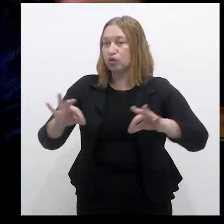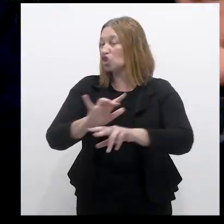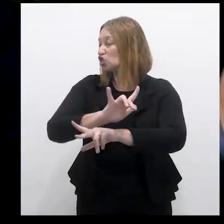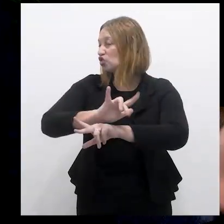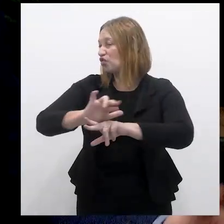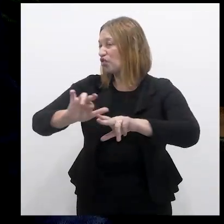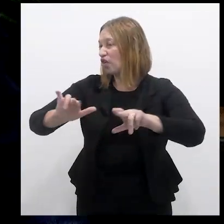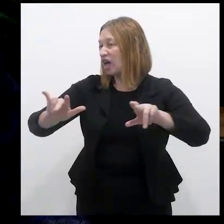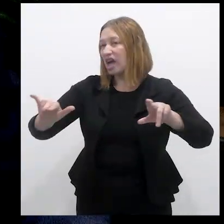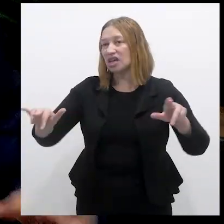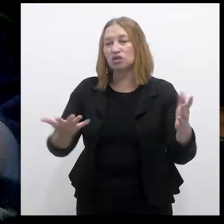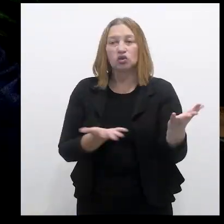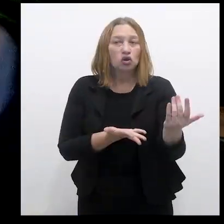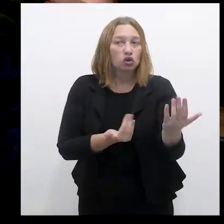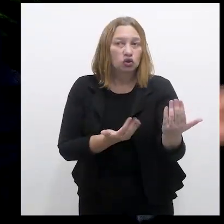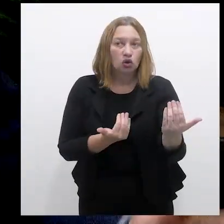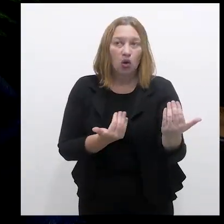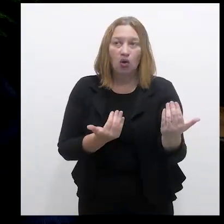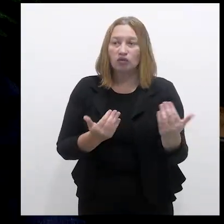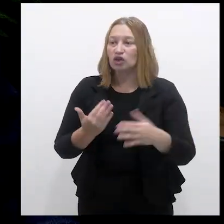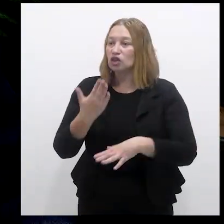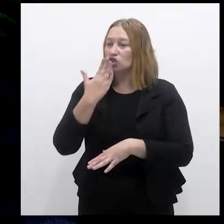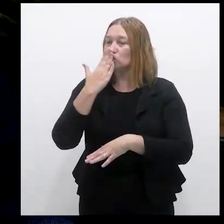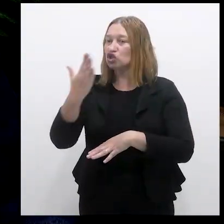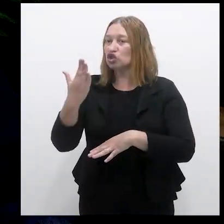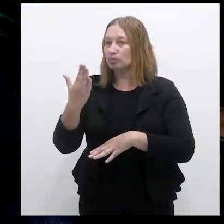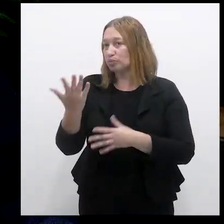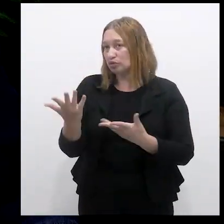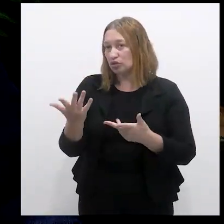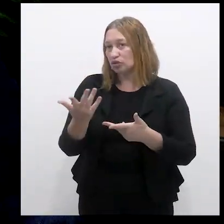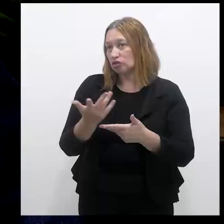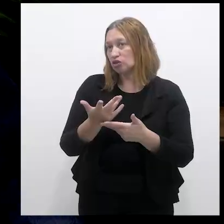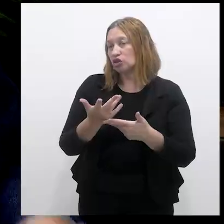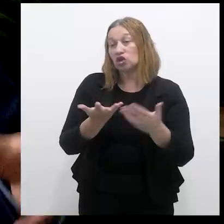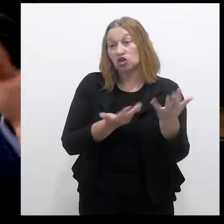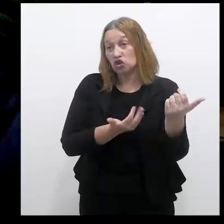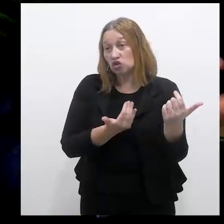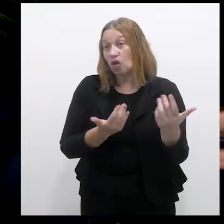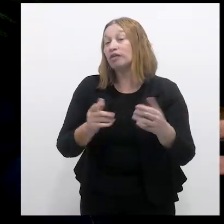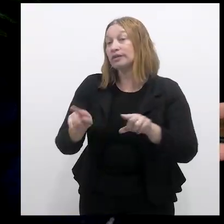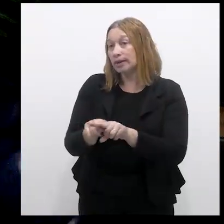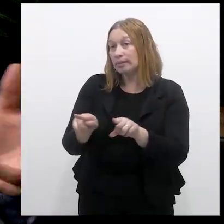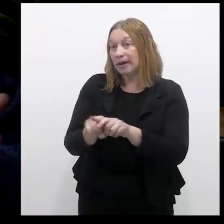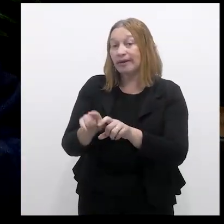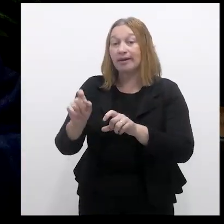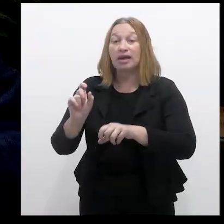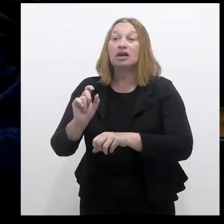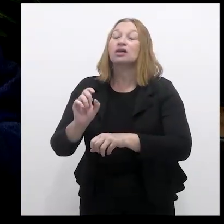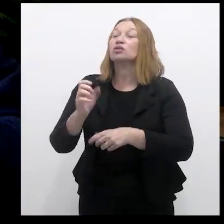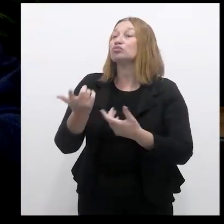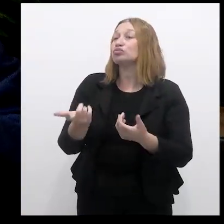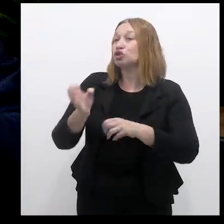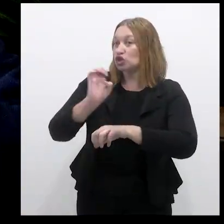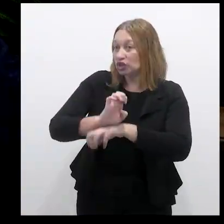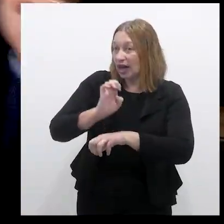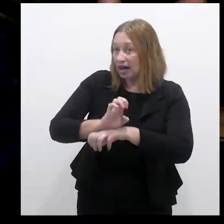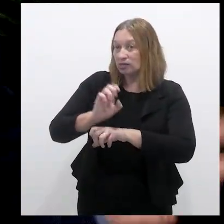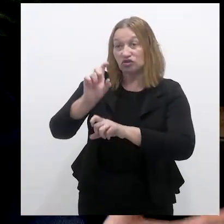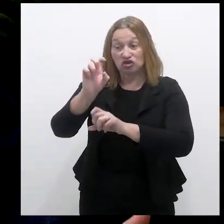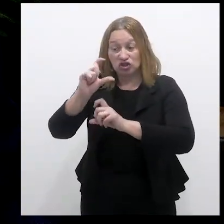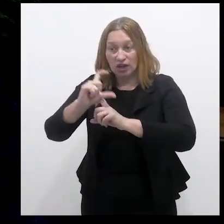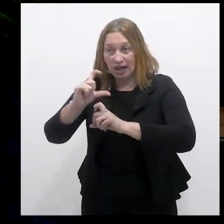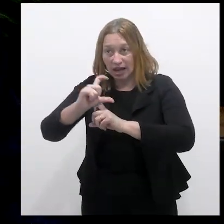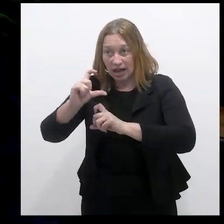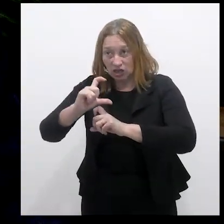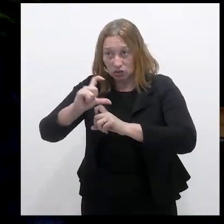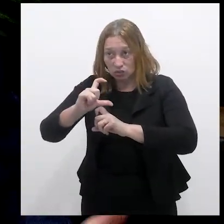jovens dos mais variados, as mais variadas classes sociais. Em Aracaju, a gente faz também muitas e